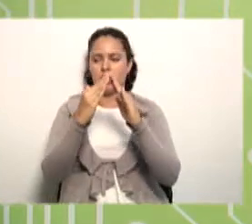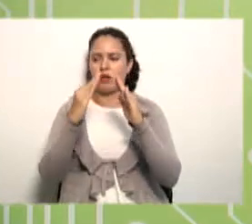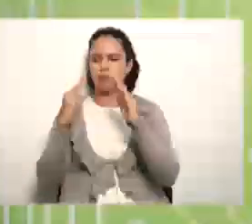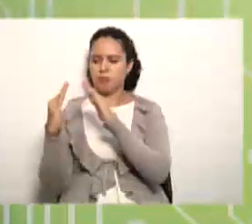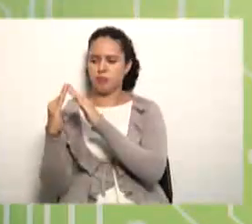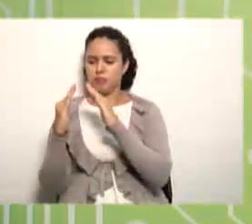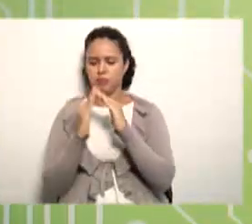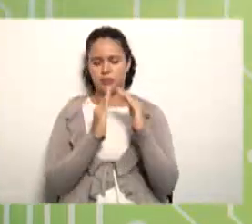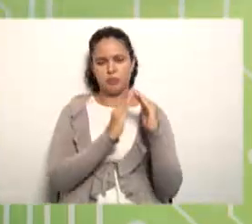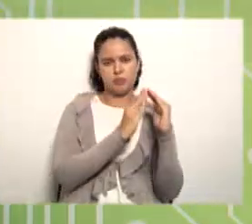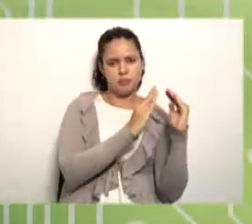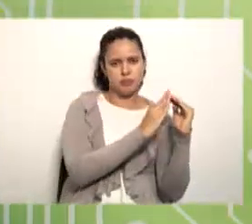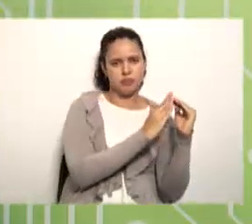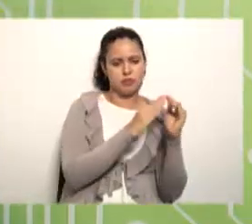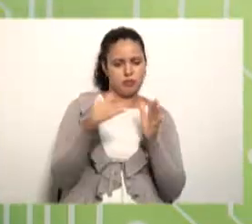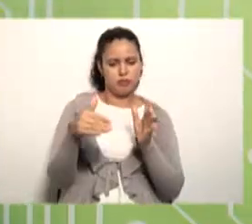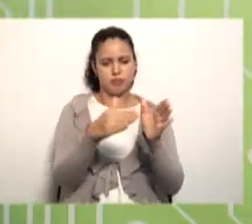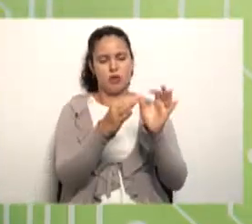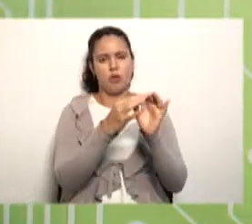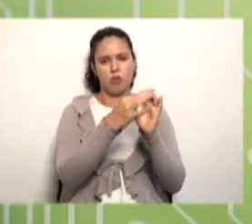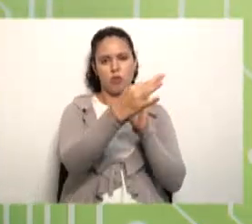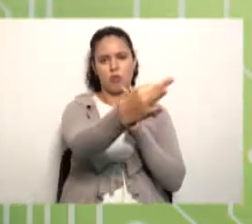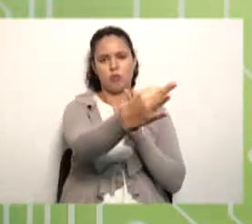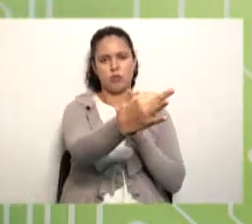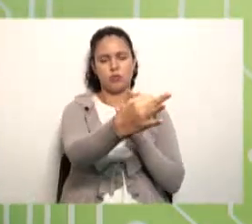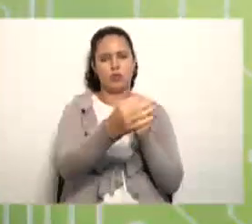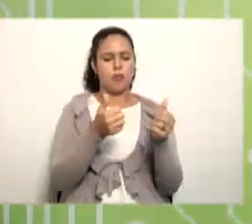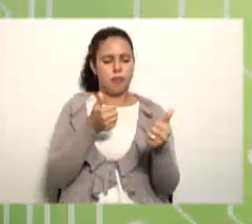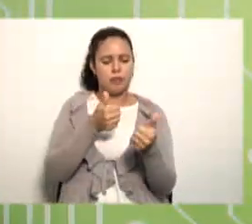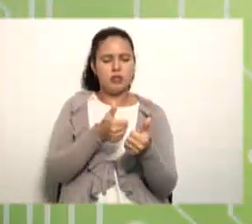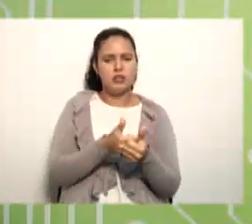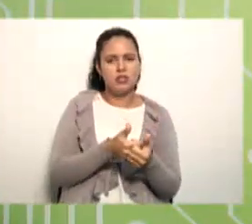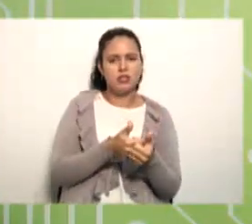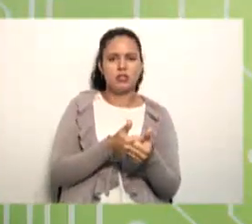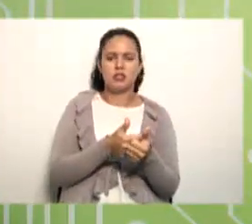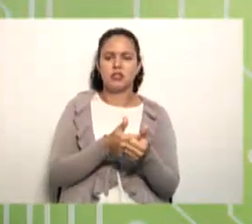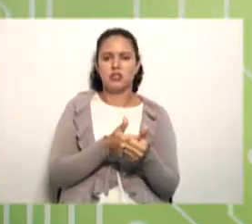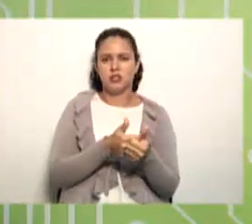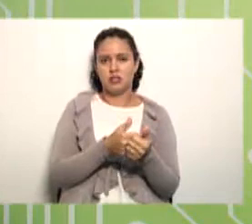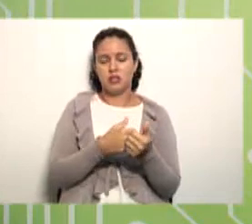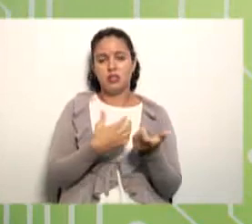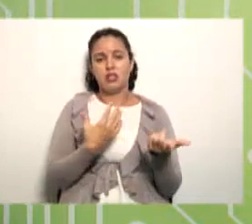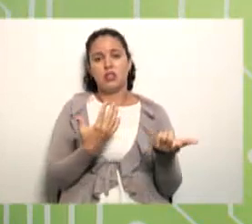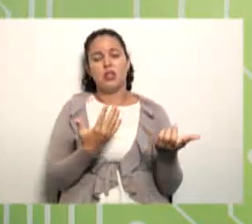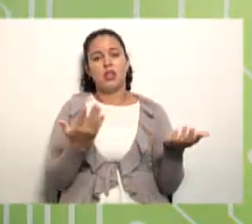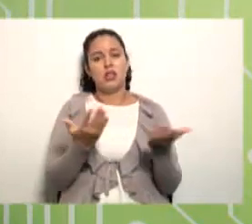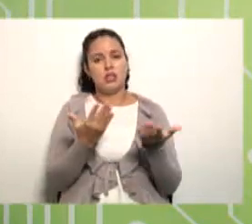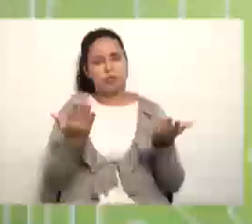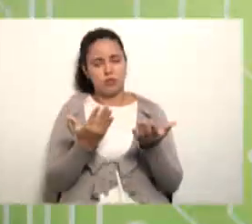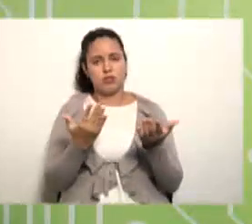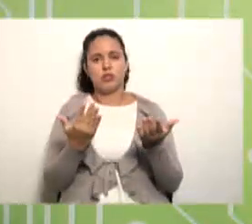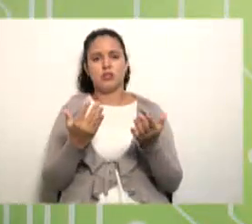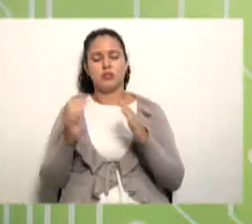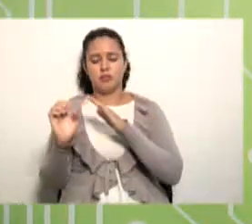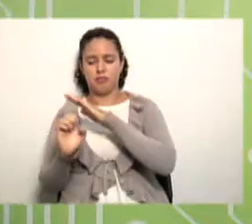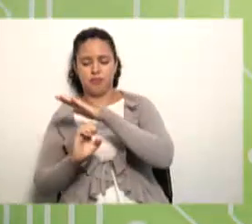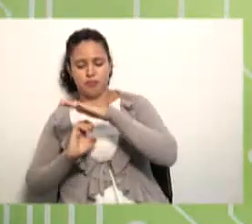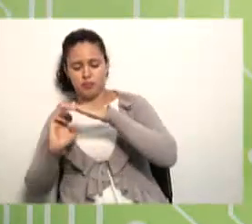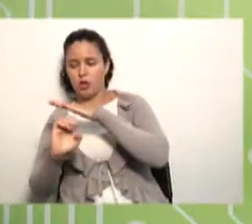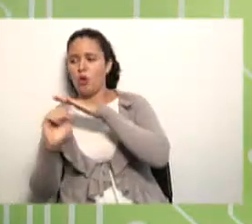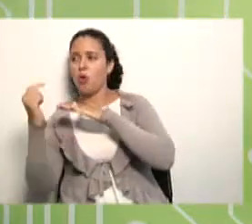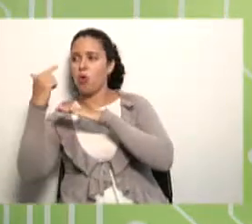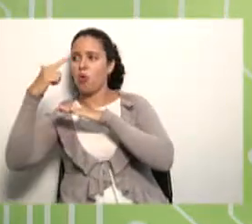1 quilômetro da sua casa, ou muitos quilômetros da sua casa. Agora, imagine abrir uma empresa concorrente com essa empresa de energia. Como que você vai